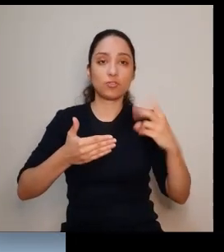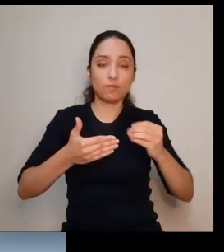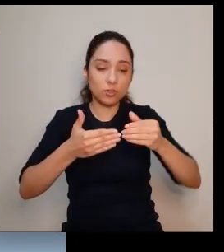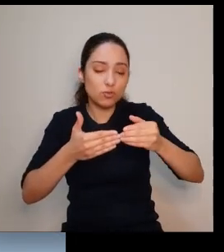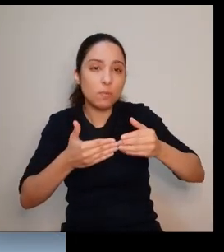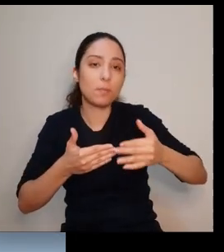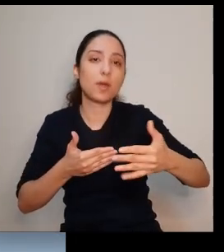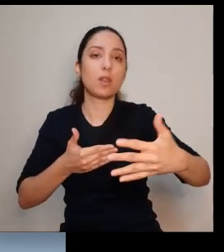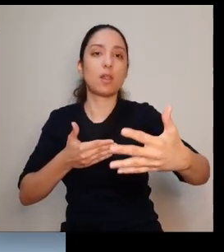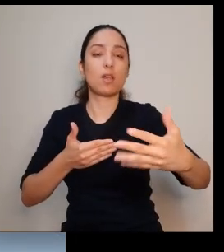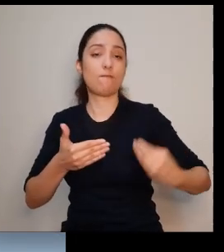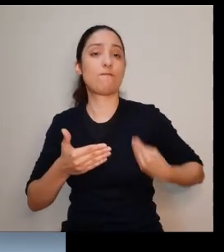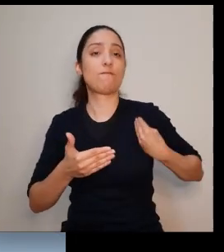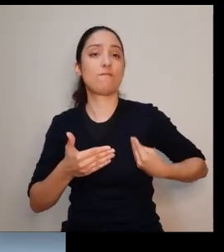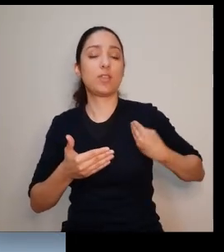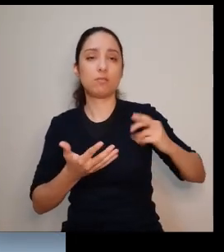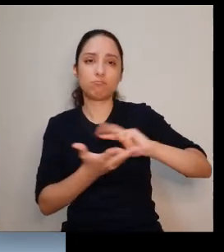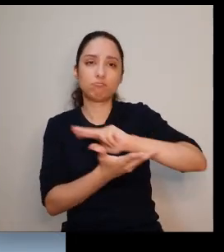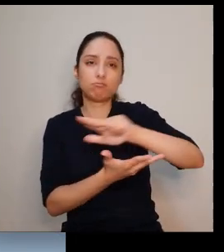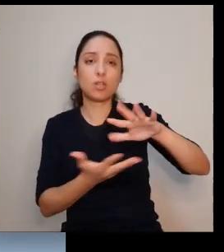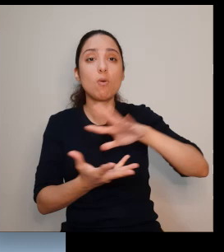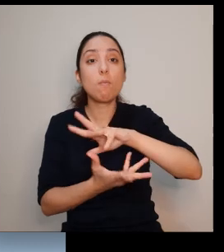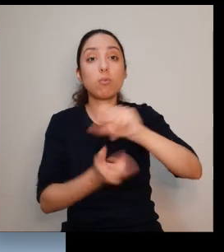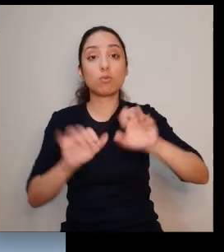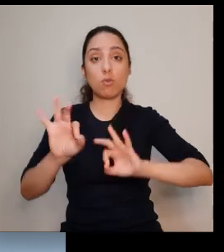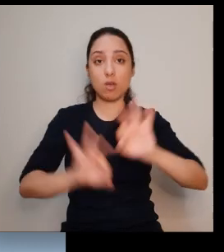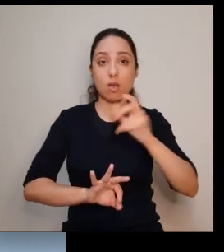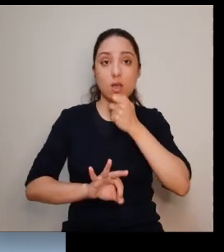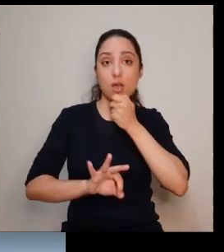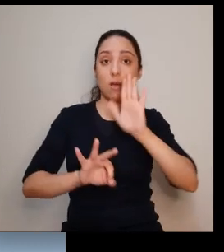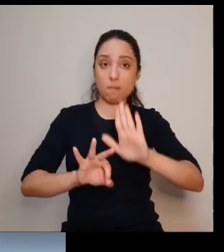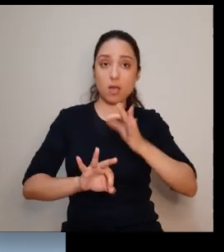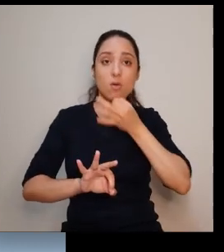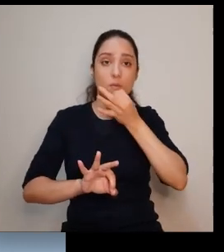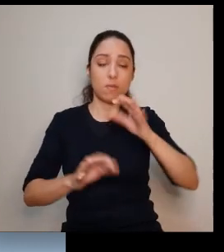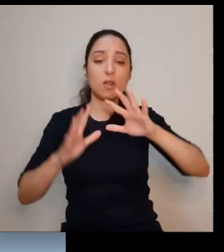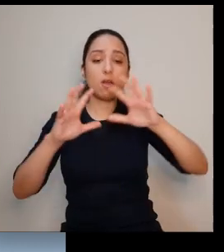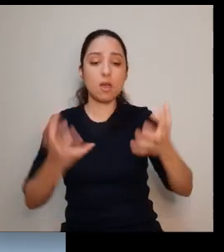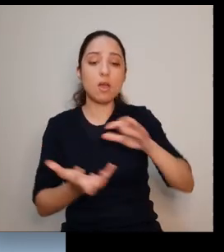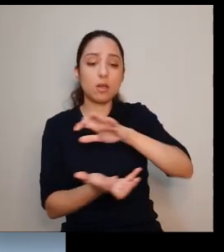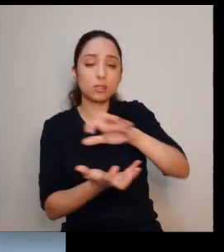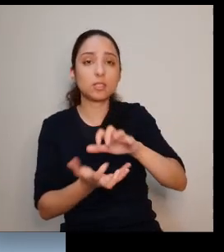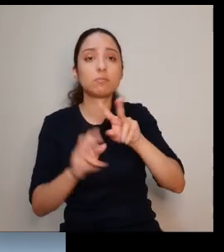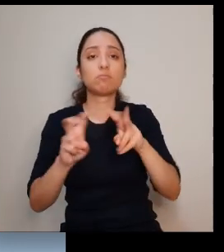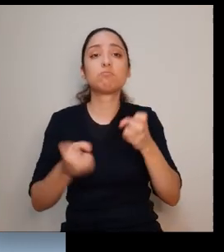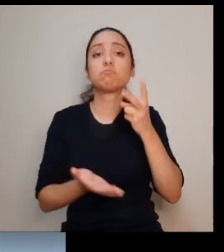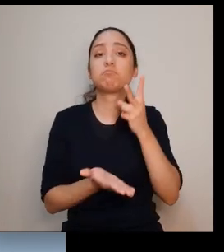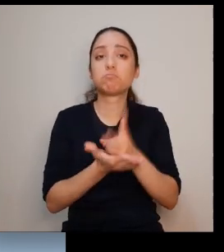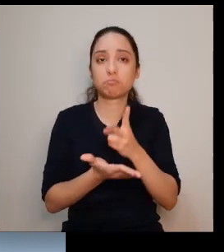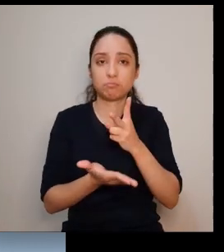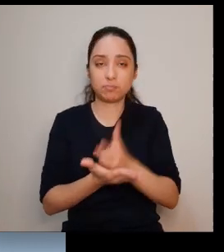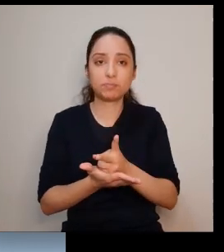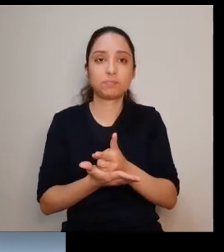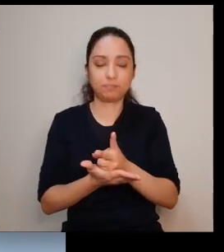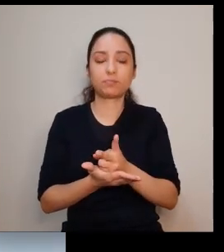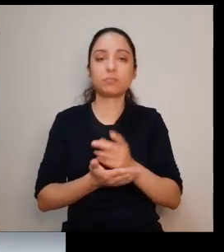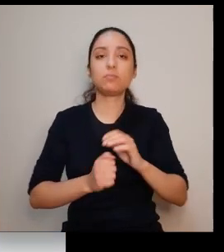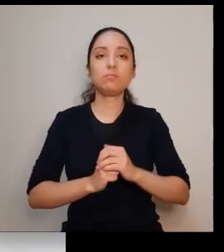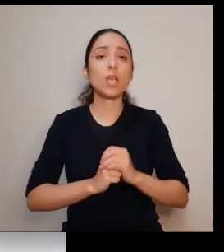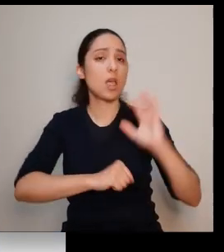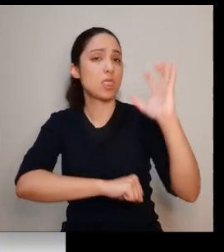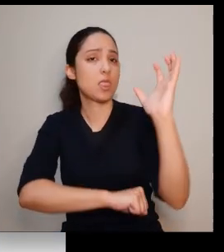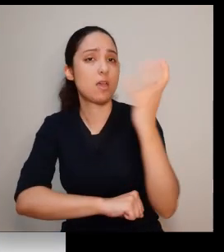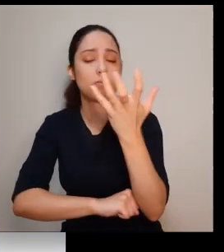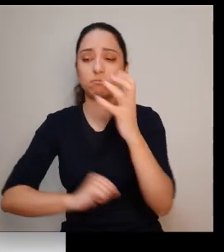E as discussões que estão orientando o novo marco pós-2020 da biodiversidade global também vão nesse mesmo sentido.